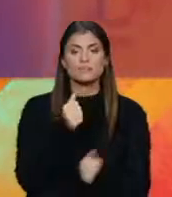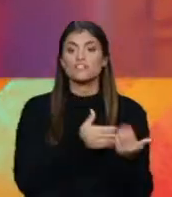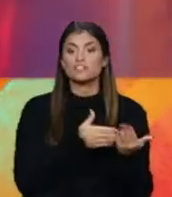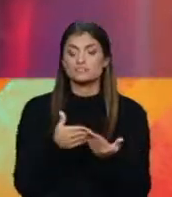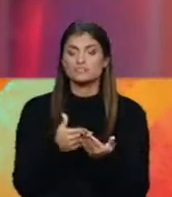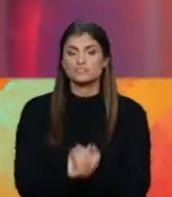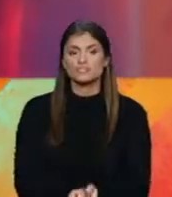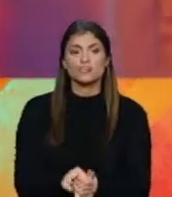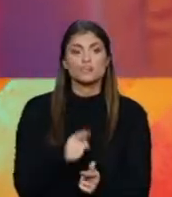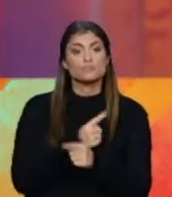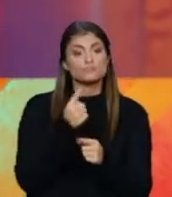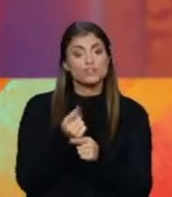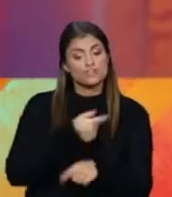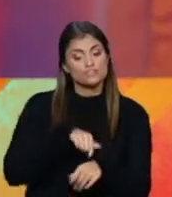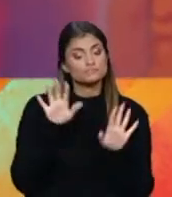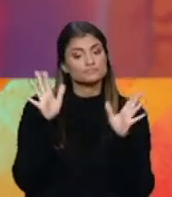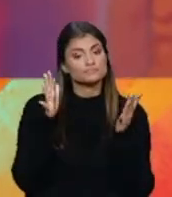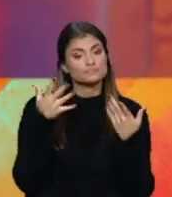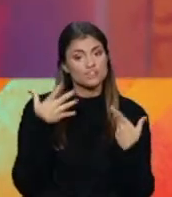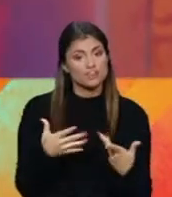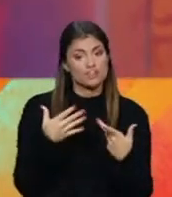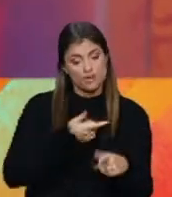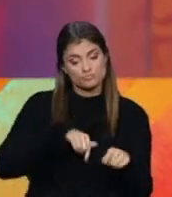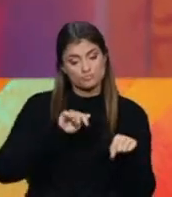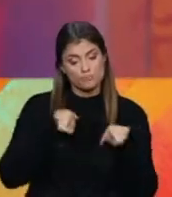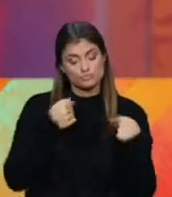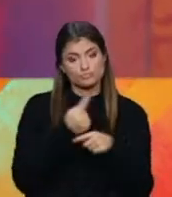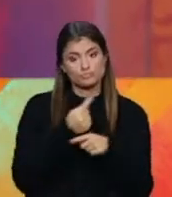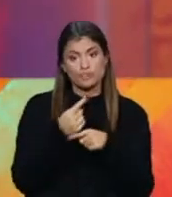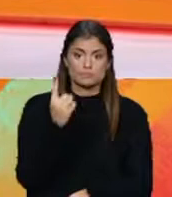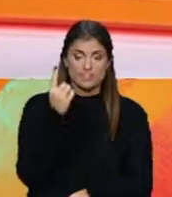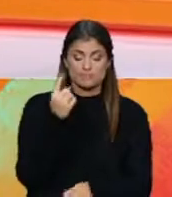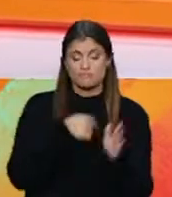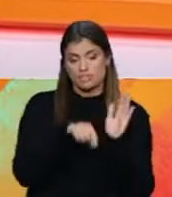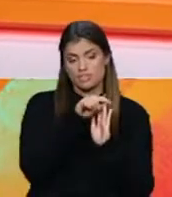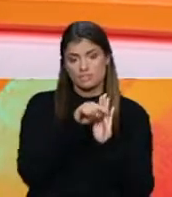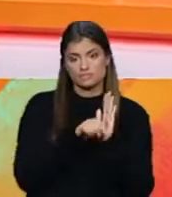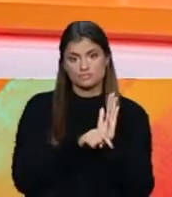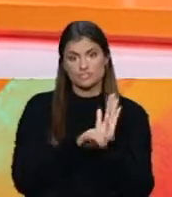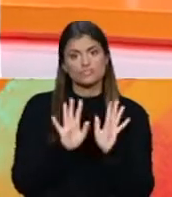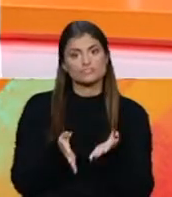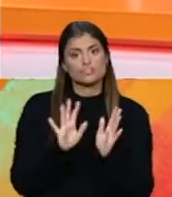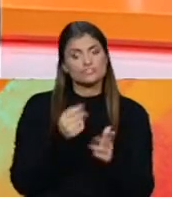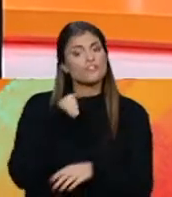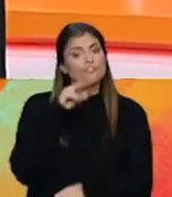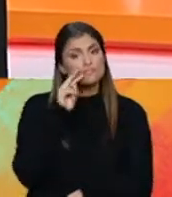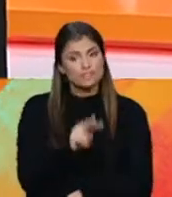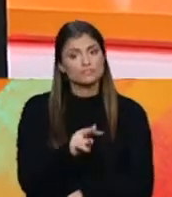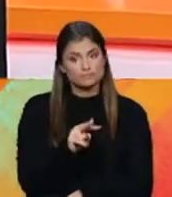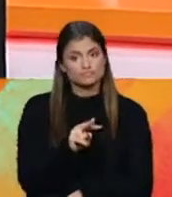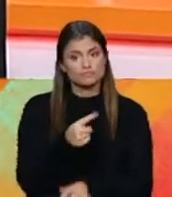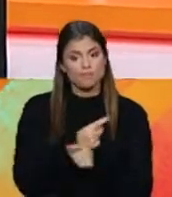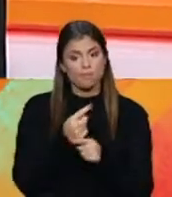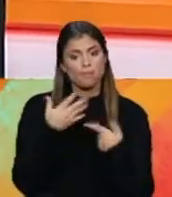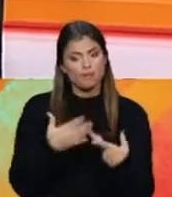nós vamos explicar porque estamos nos a bater palma da nossa mesmo temos frio agora vou sair já tendo em vista a e